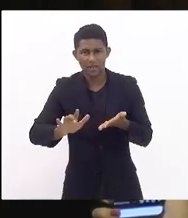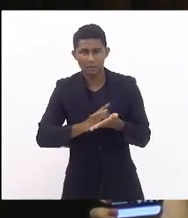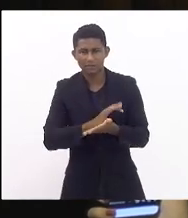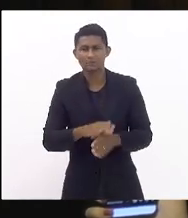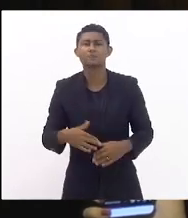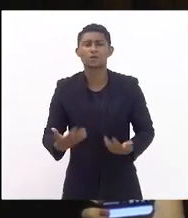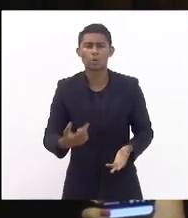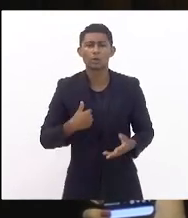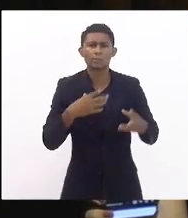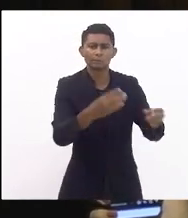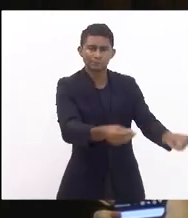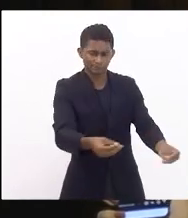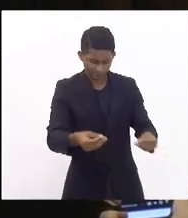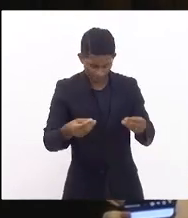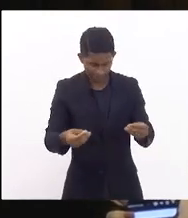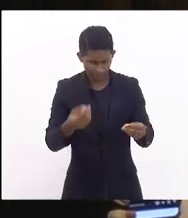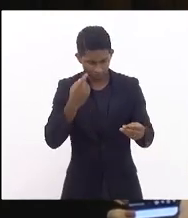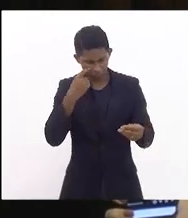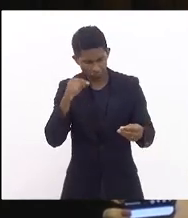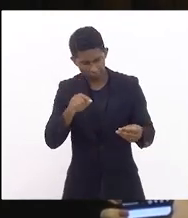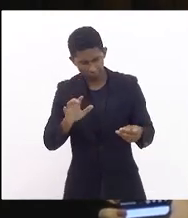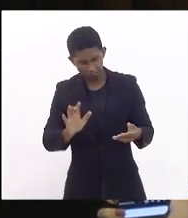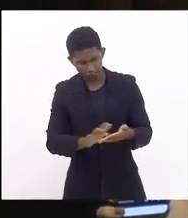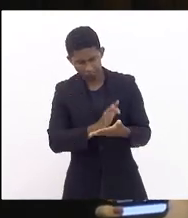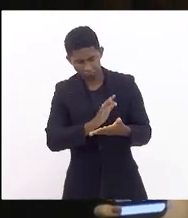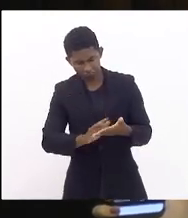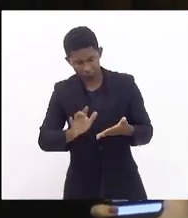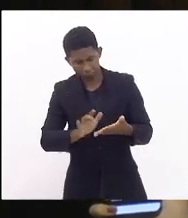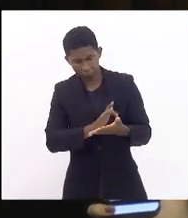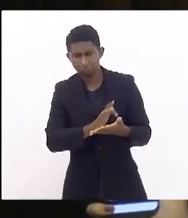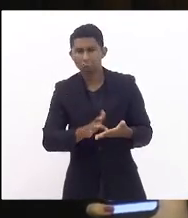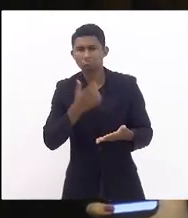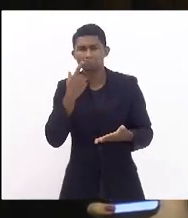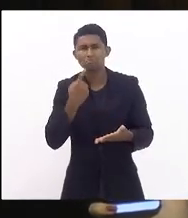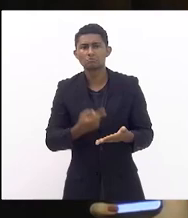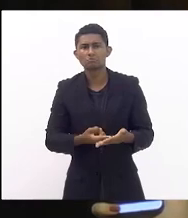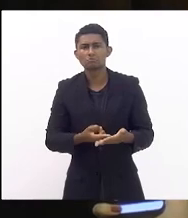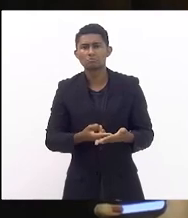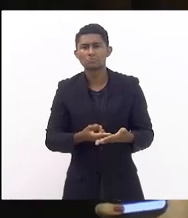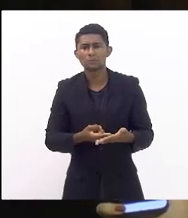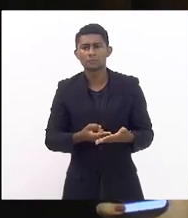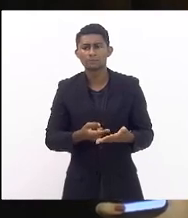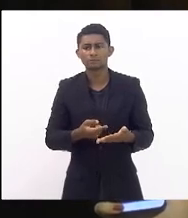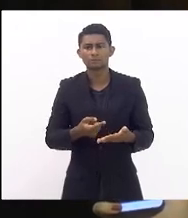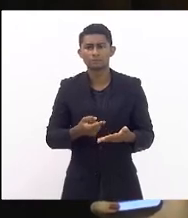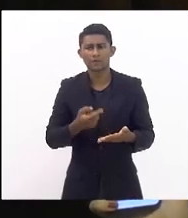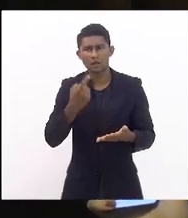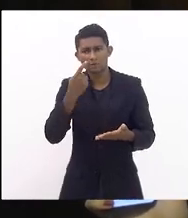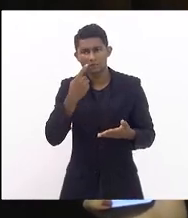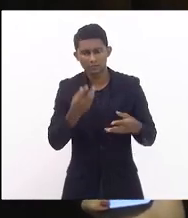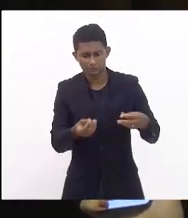Pegamos, observamos as suas configurações, procurei o selo